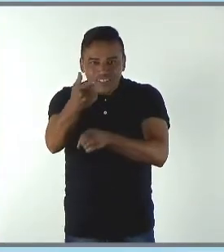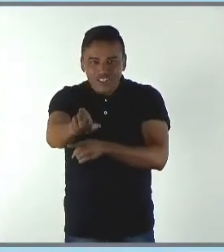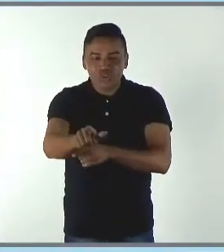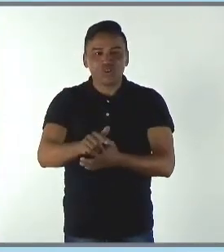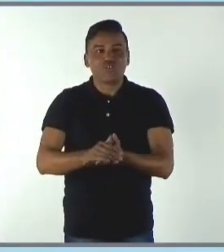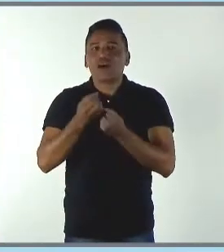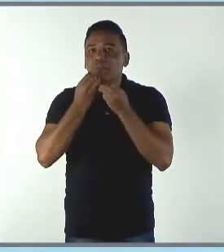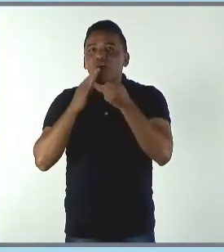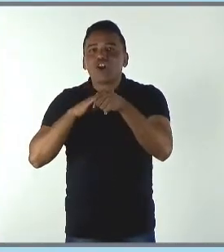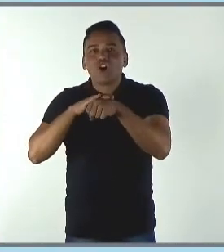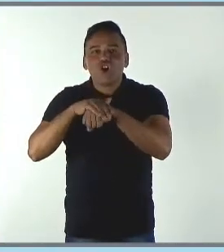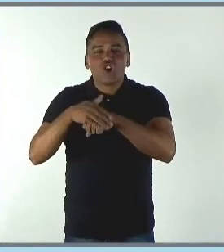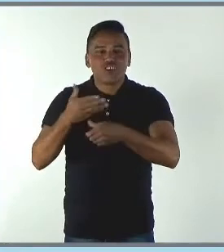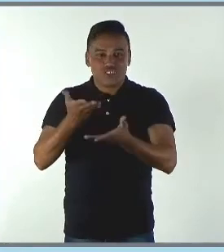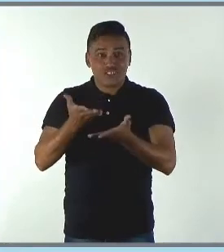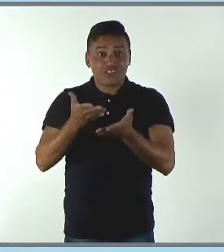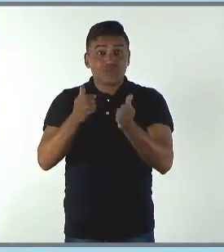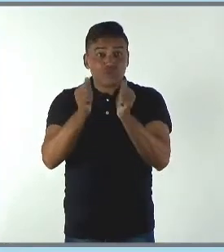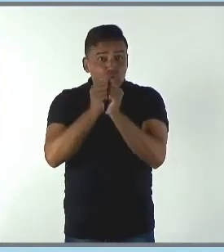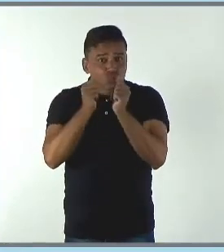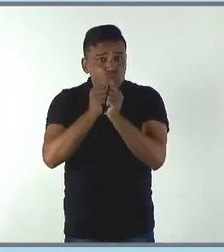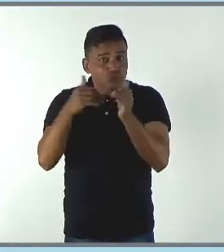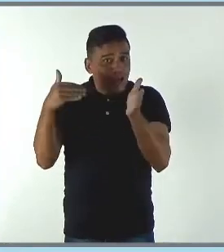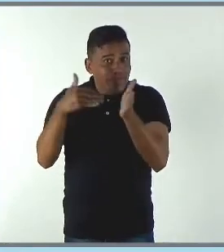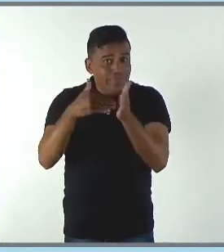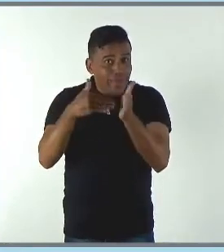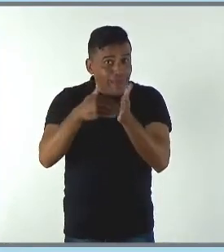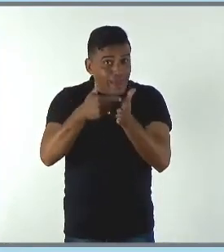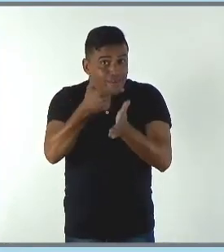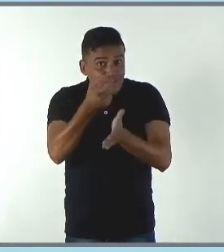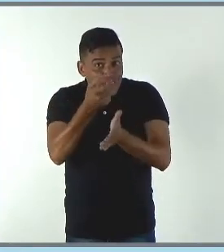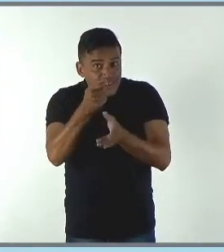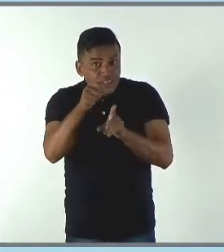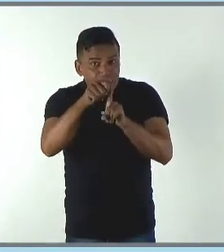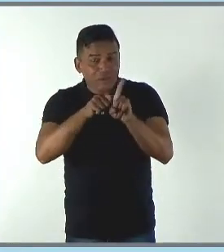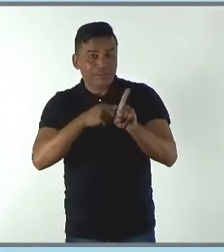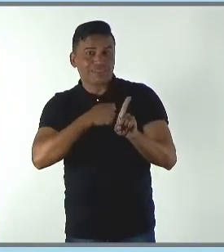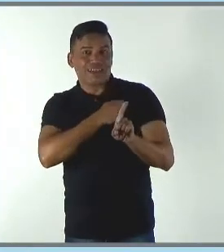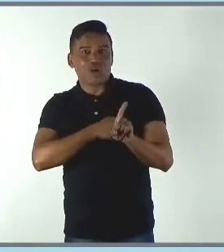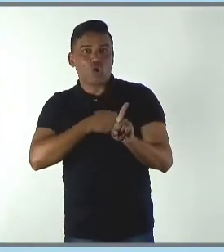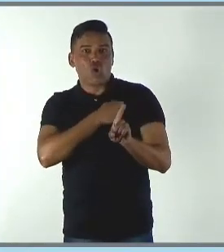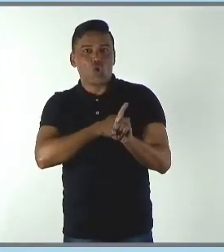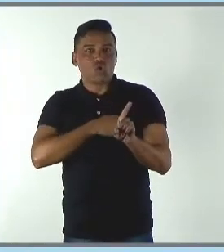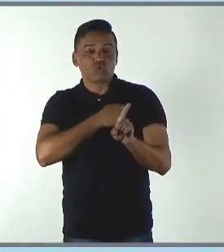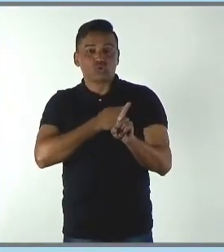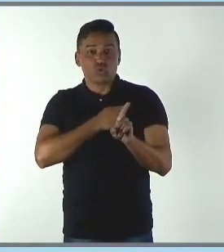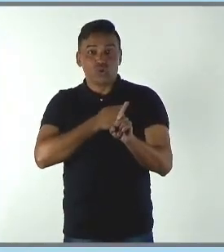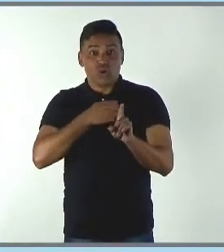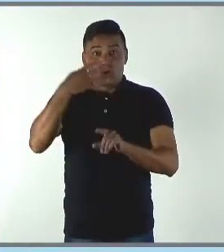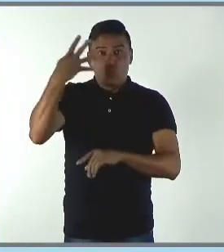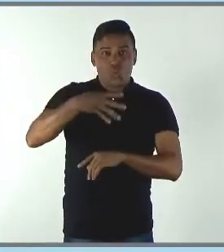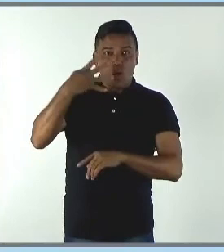todo mundo. fiquem conosco até o dia 20 de agosto. 4ª edição do